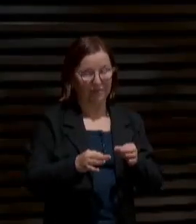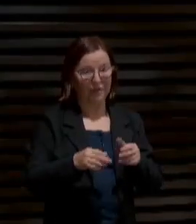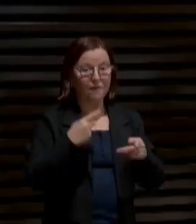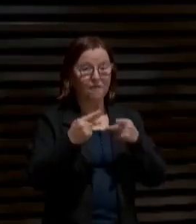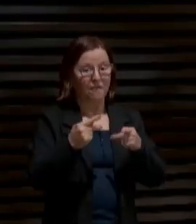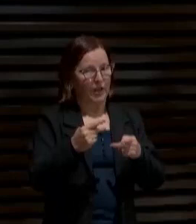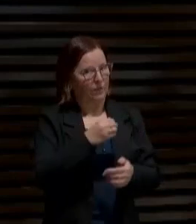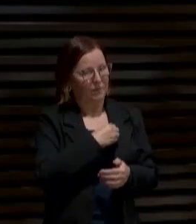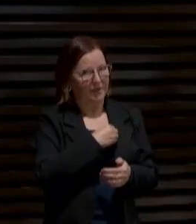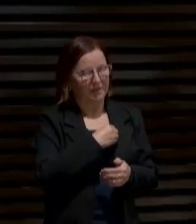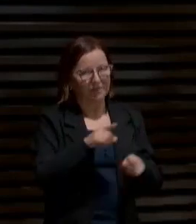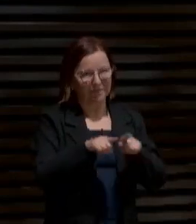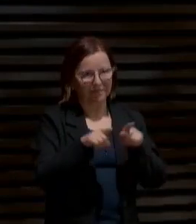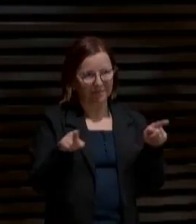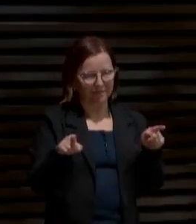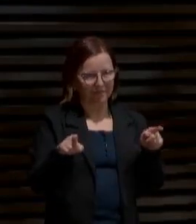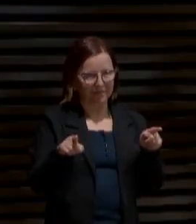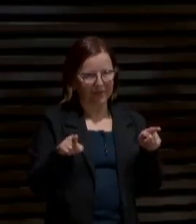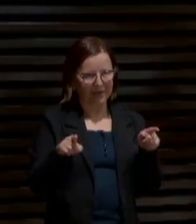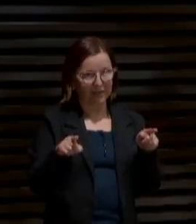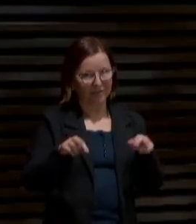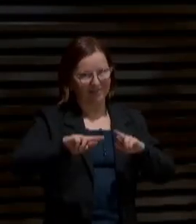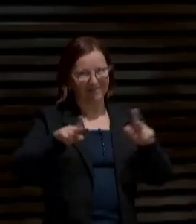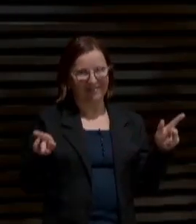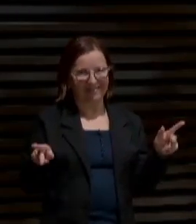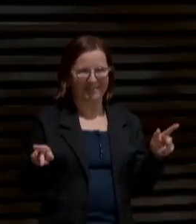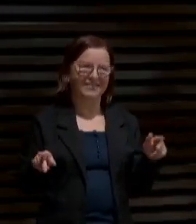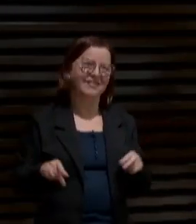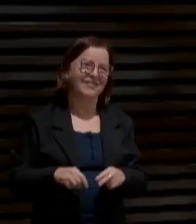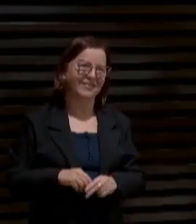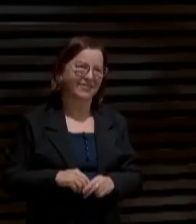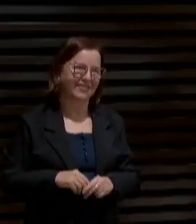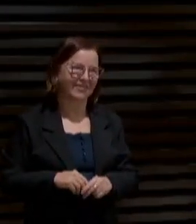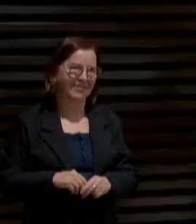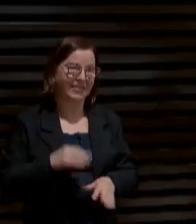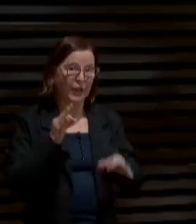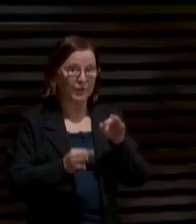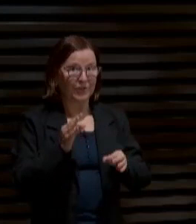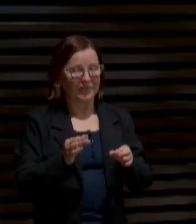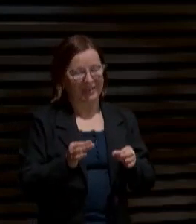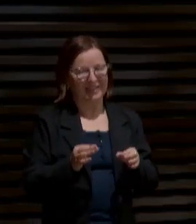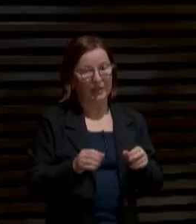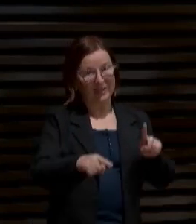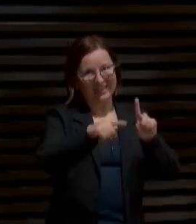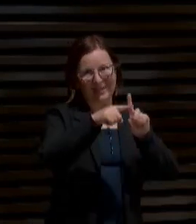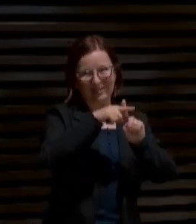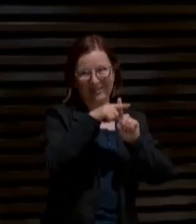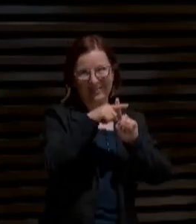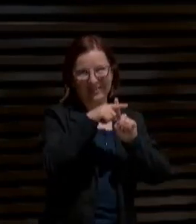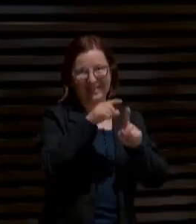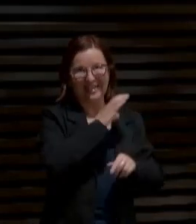duas lidam com o pecado mas o tempos diferente mas um a justificação na cruz